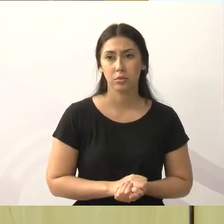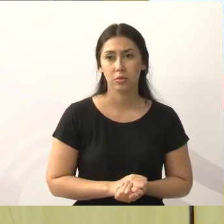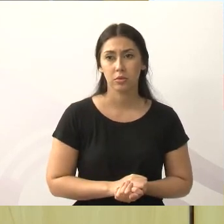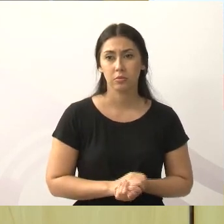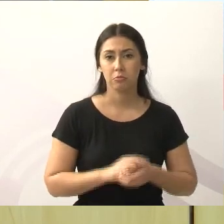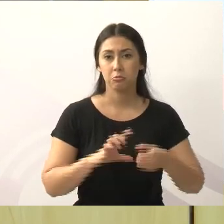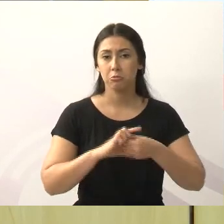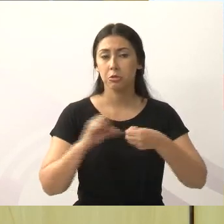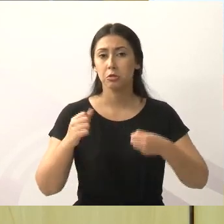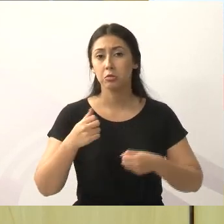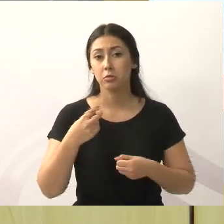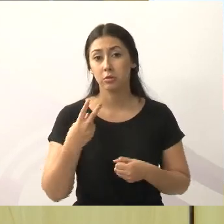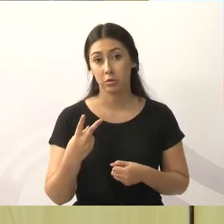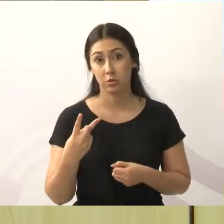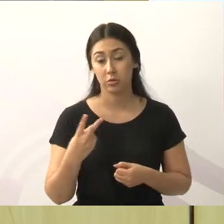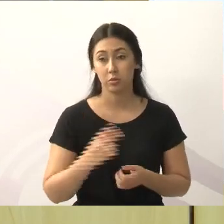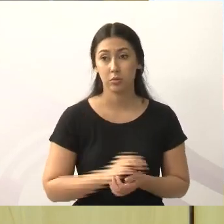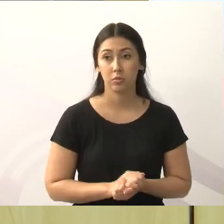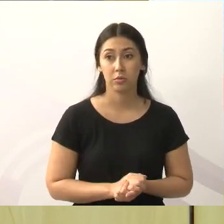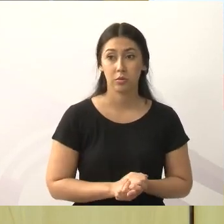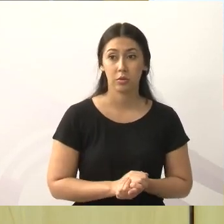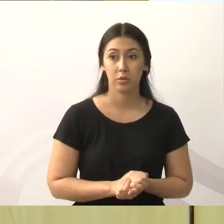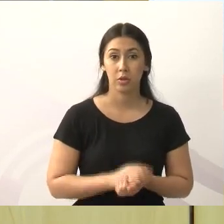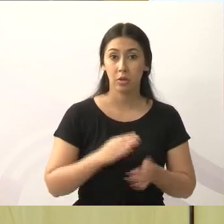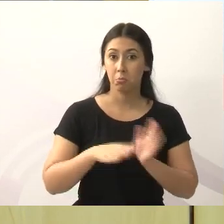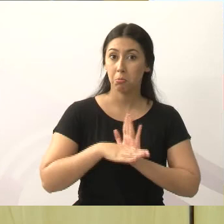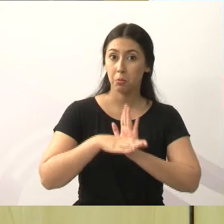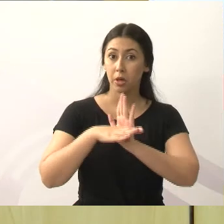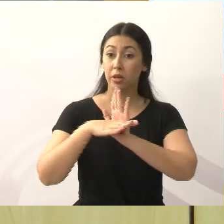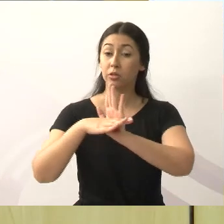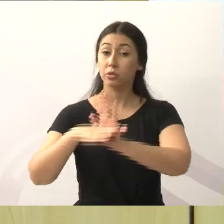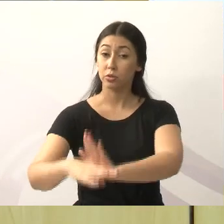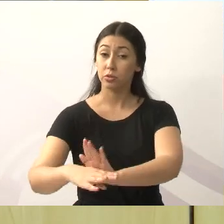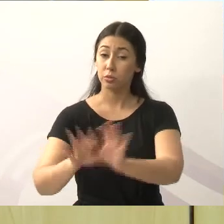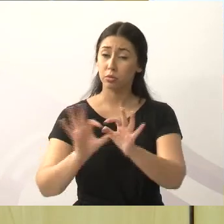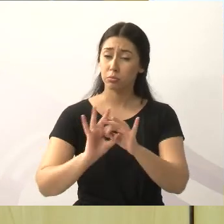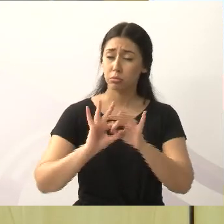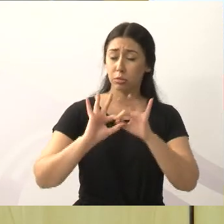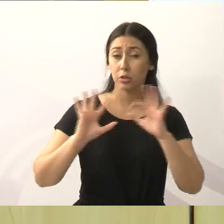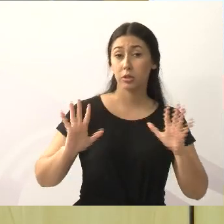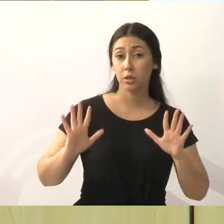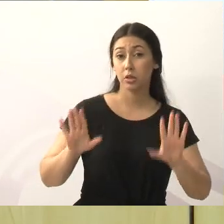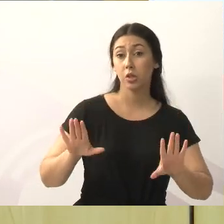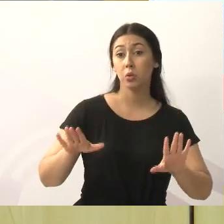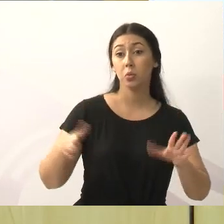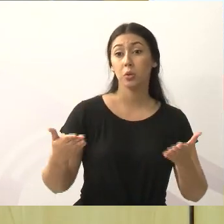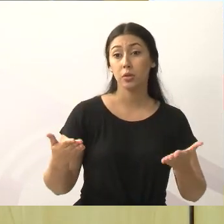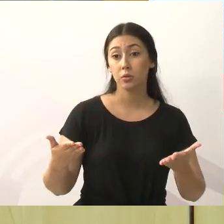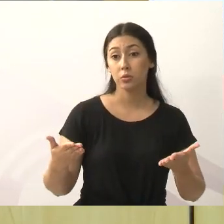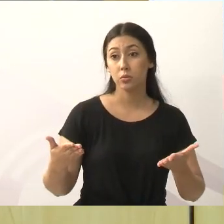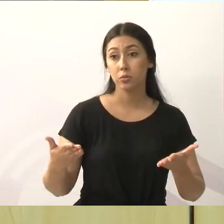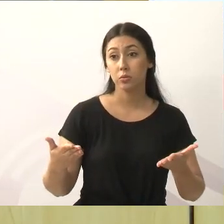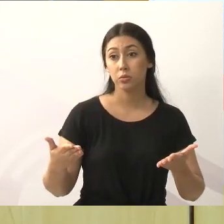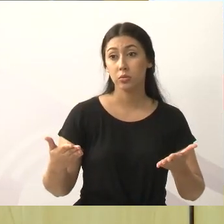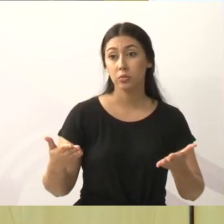artigo 2º. O voucher será disponibilizado somente